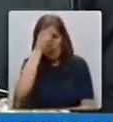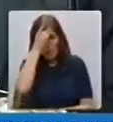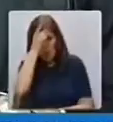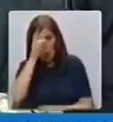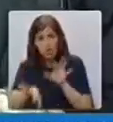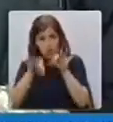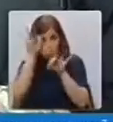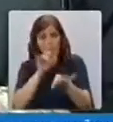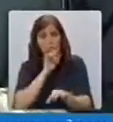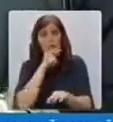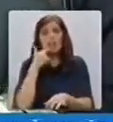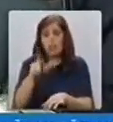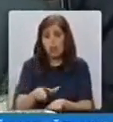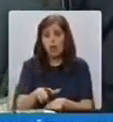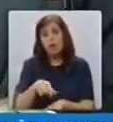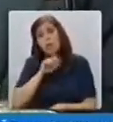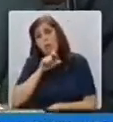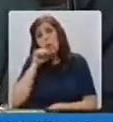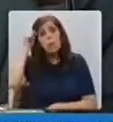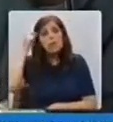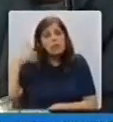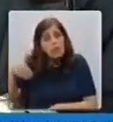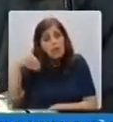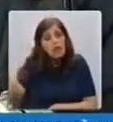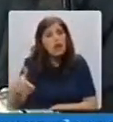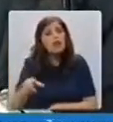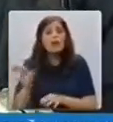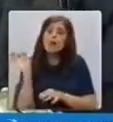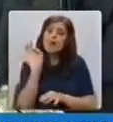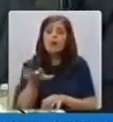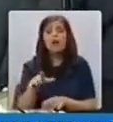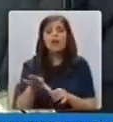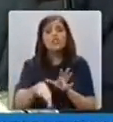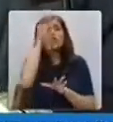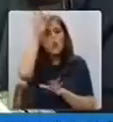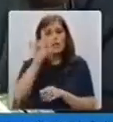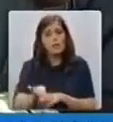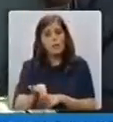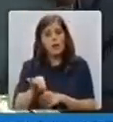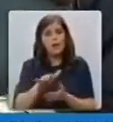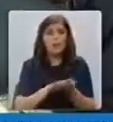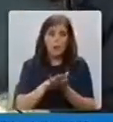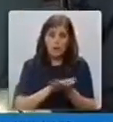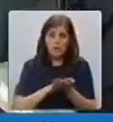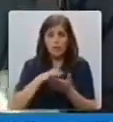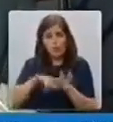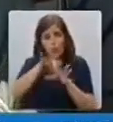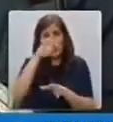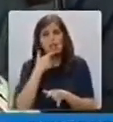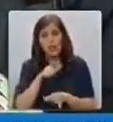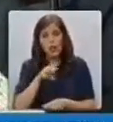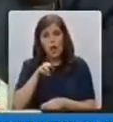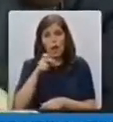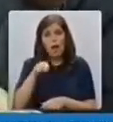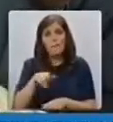Não nos custa nada pensar que dentro de poucos anos possamos ter como disciplina de opção no básico também o mandarim. E também no secundário.